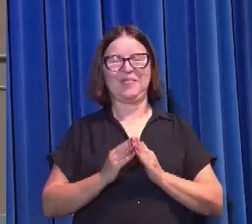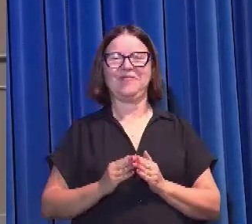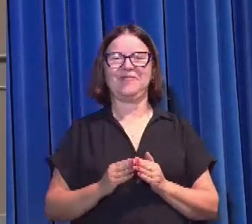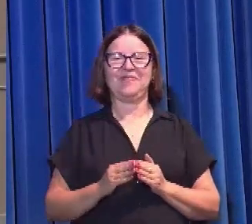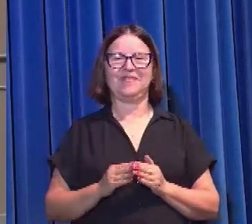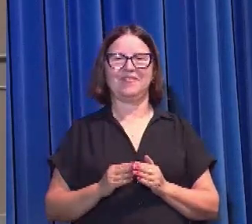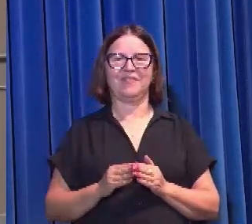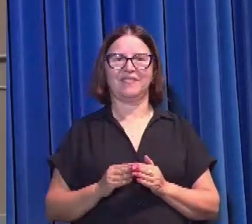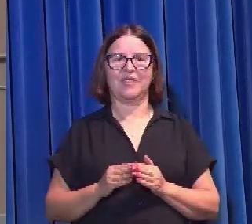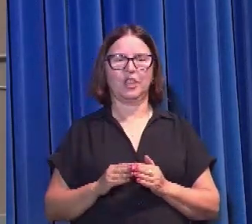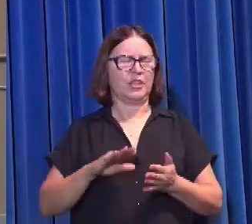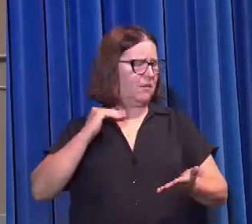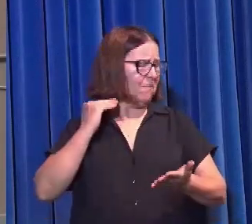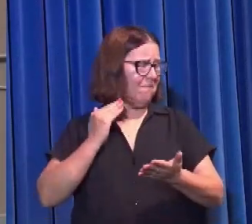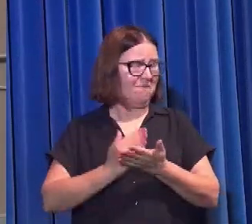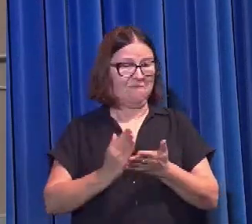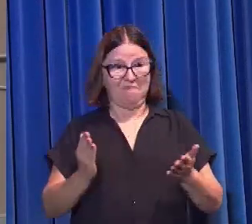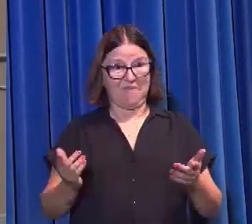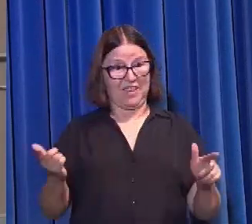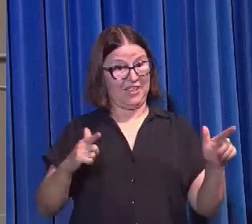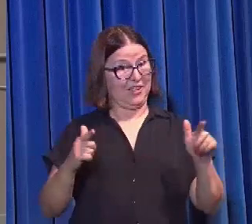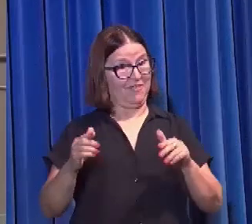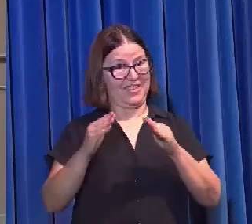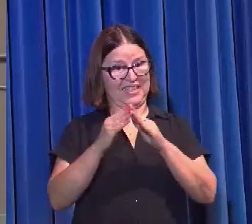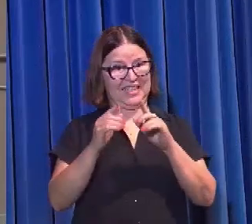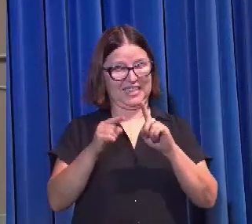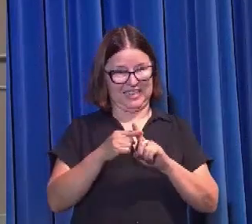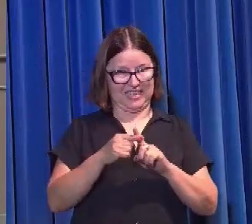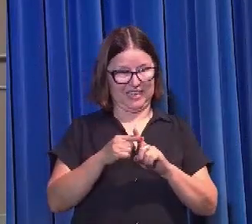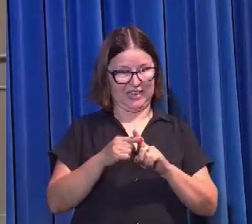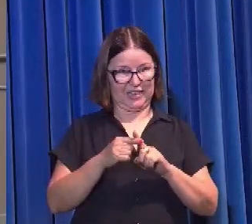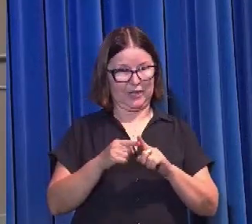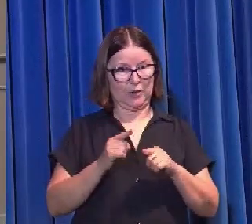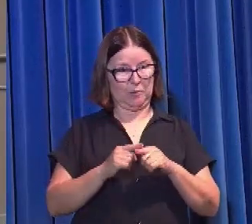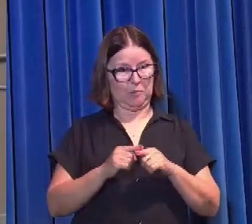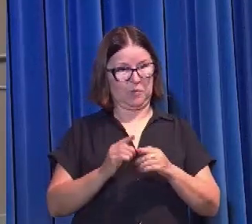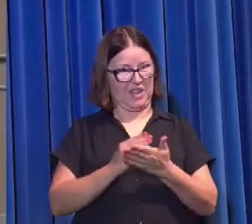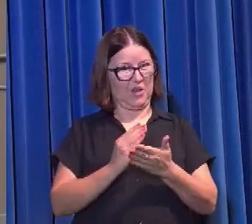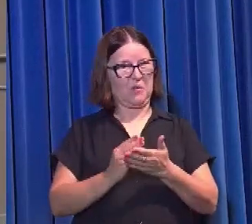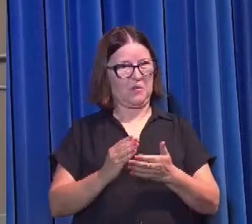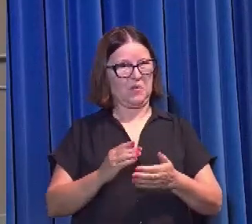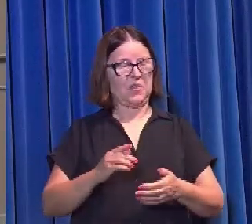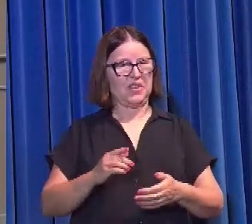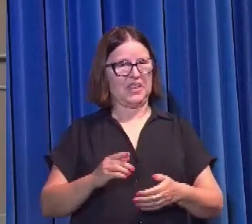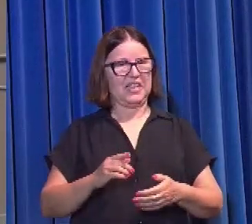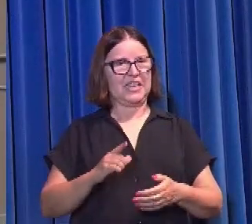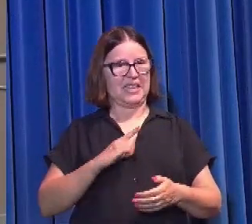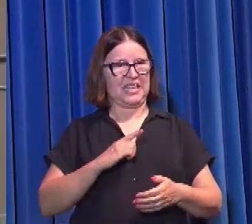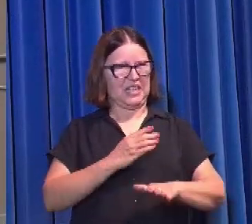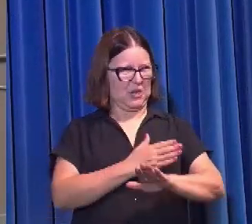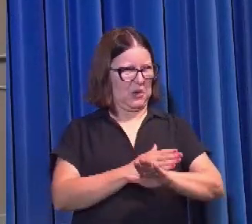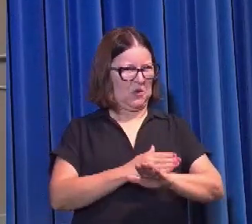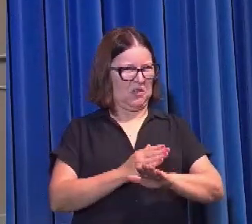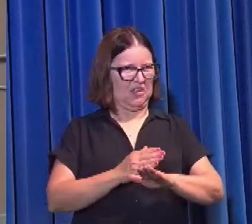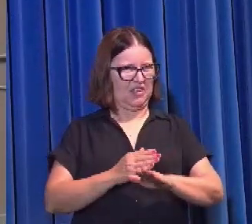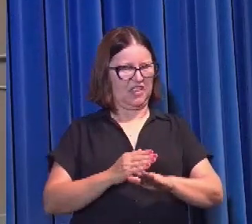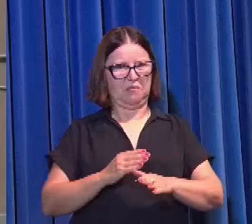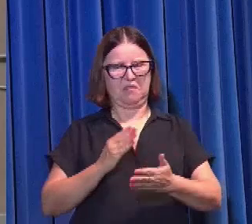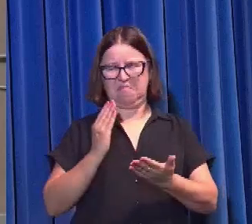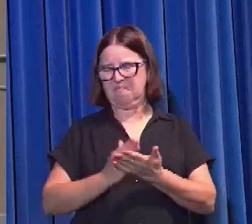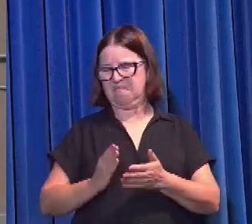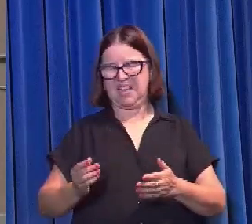Não deixemos de congregar-nos como é costume de algum, diz Hebreus 10, 25. Não deixemos de congregar-nos, meus irmãos.